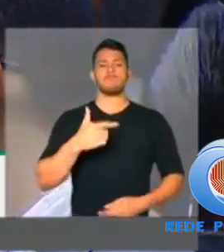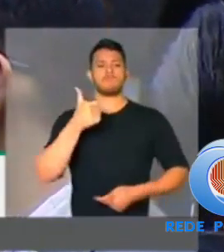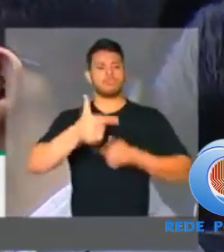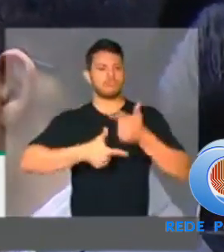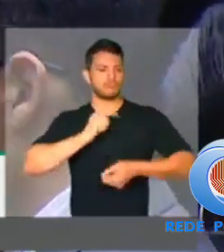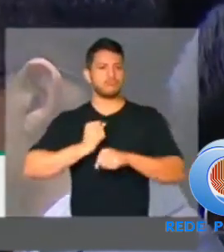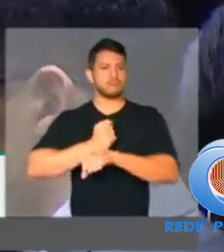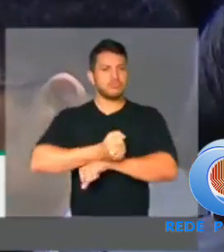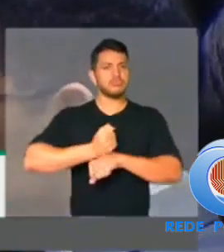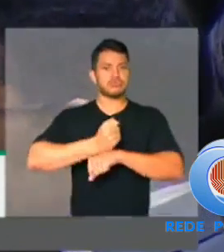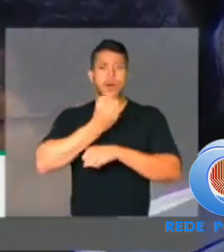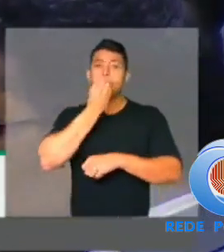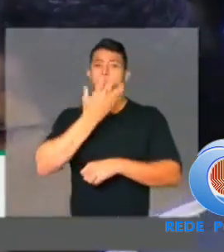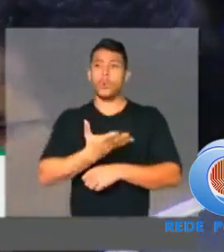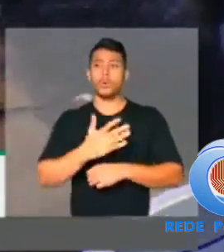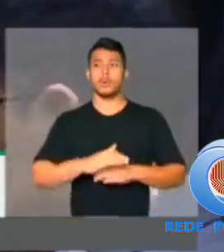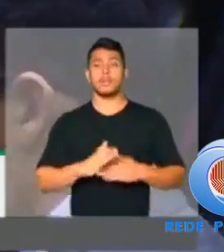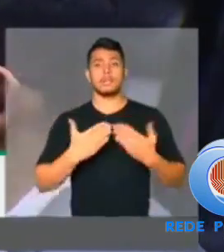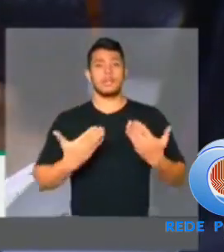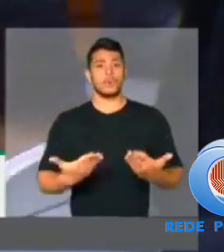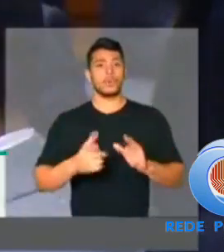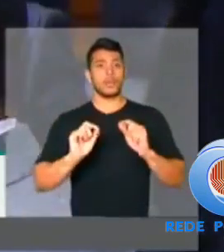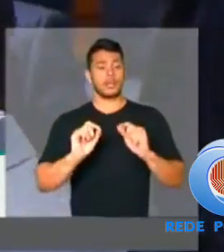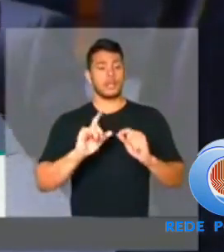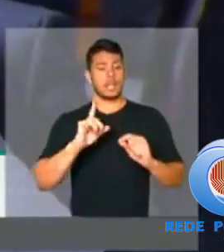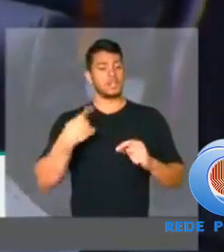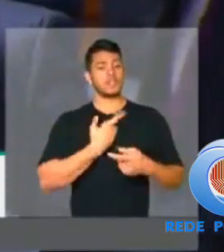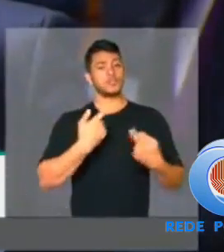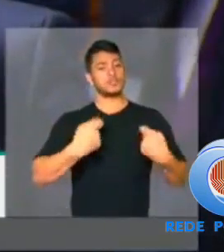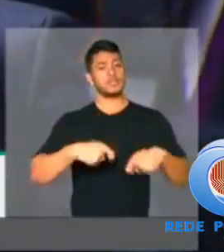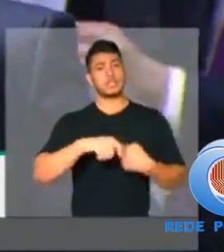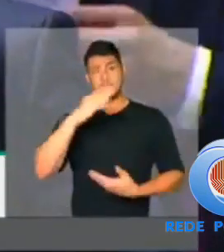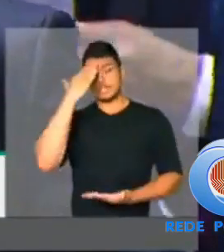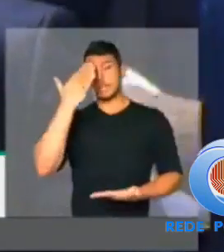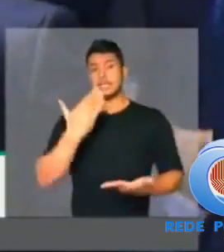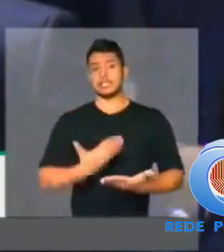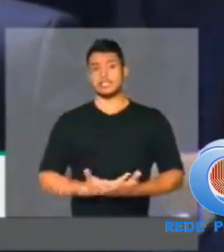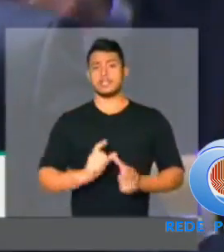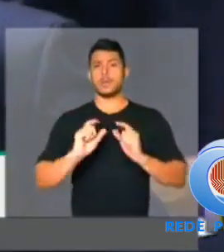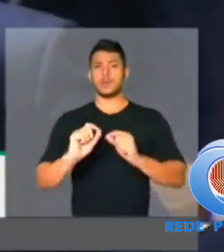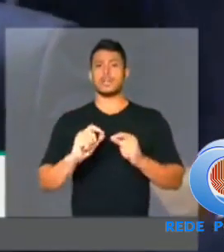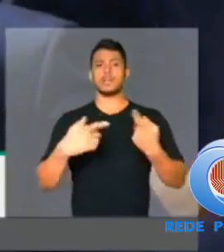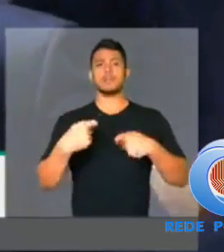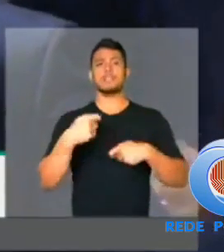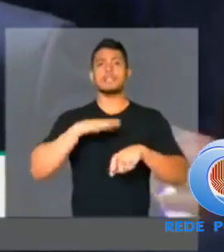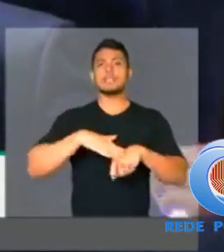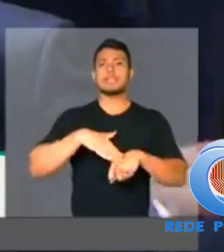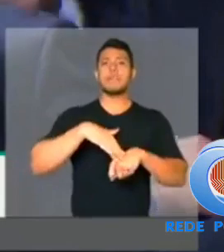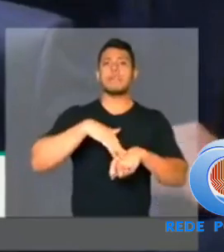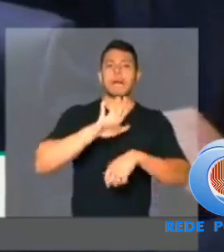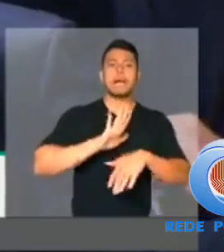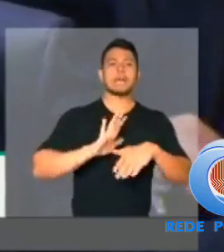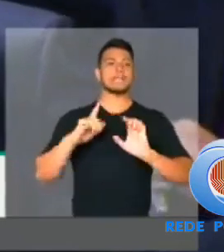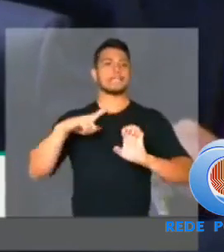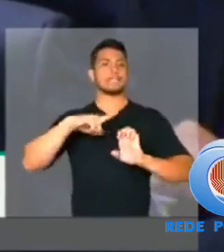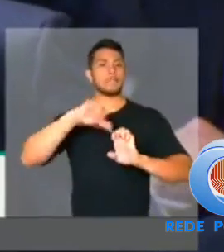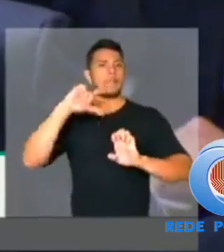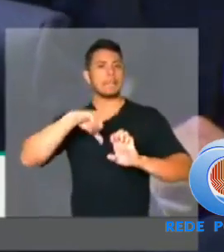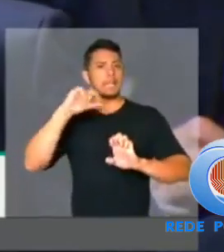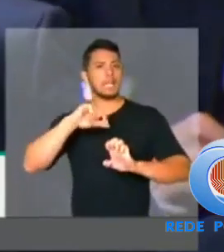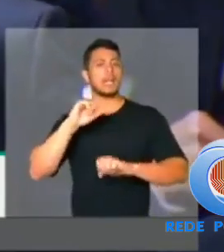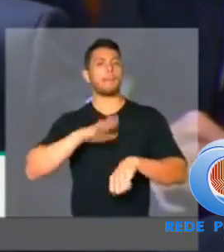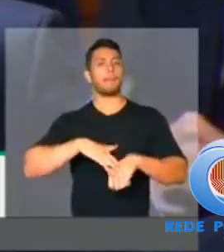importantes. A presunção toda é acreditar na capacidade de empreender. A presunção toda é acreditar que o